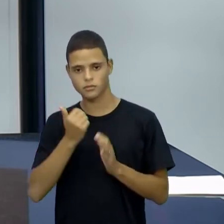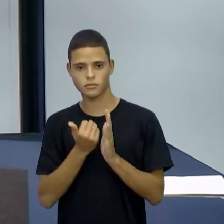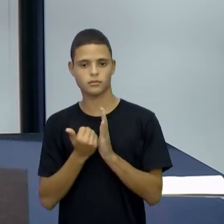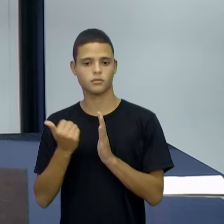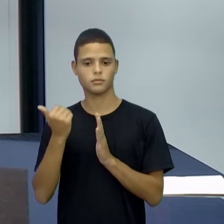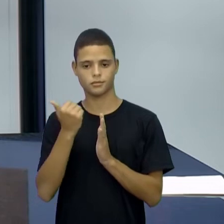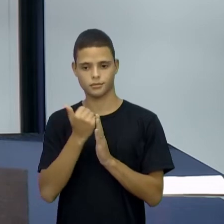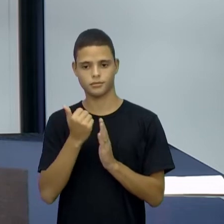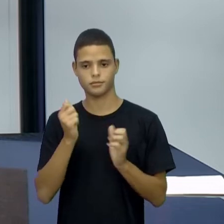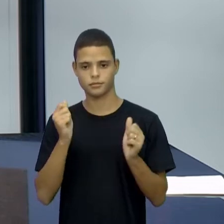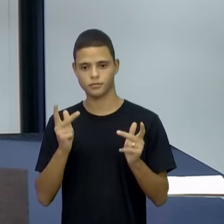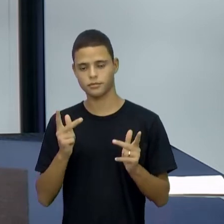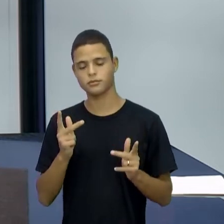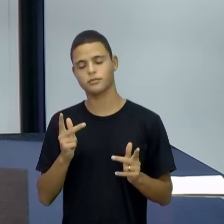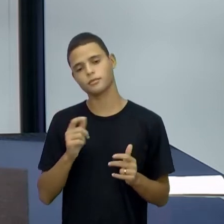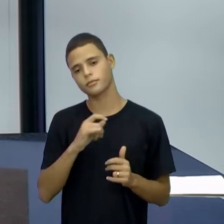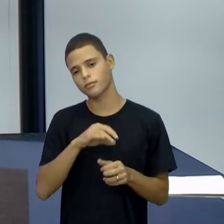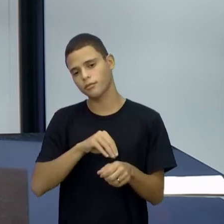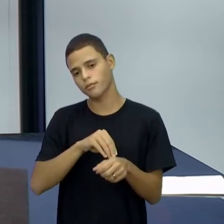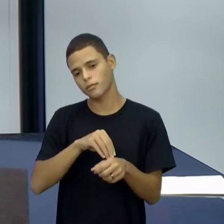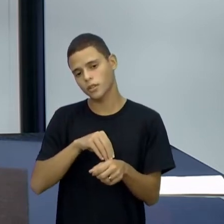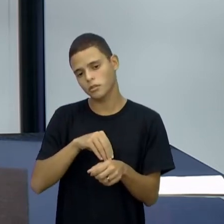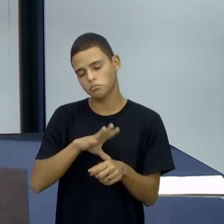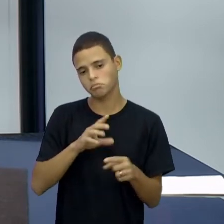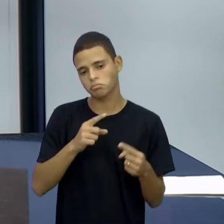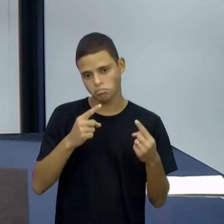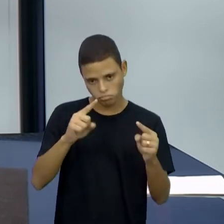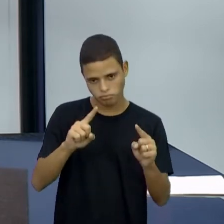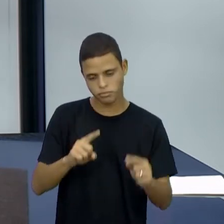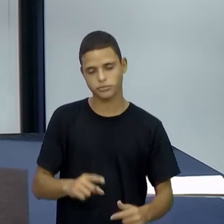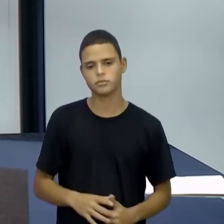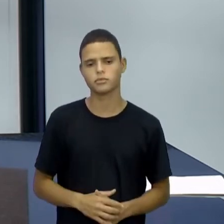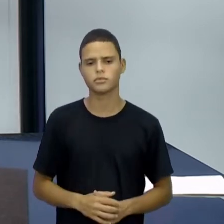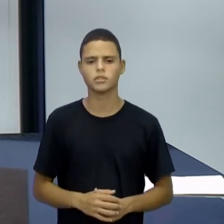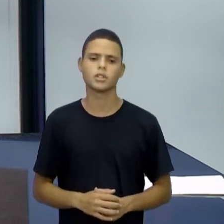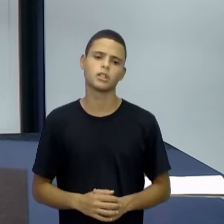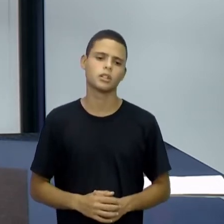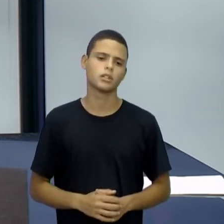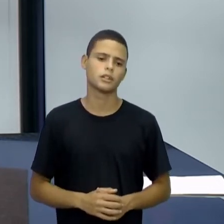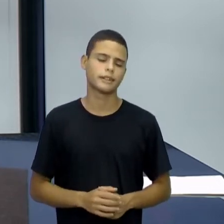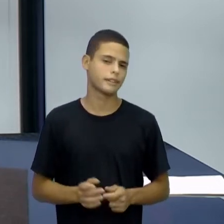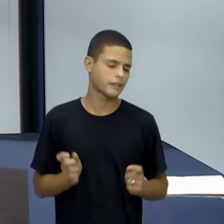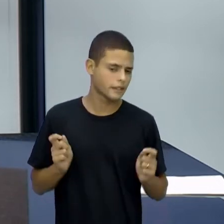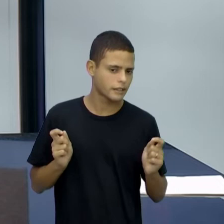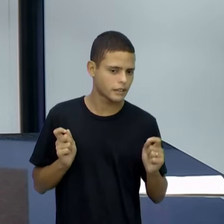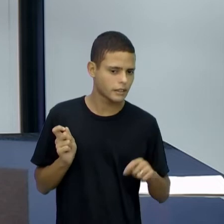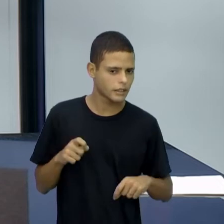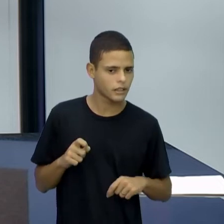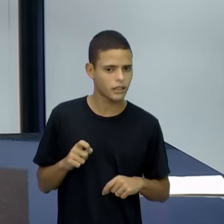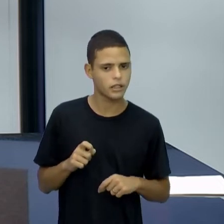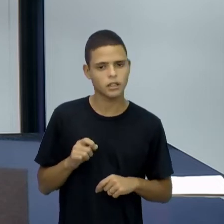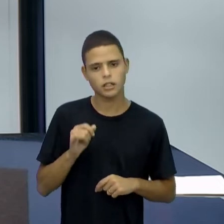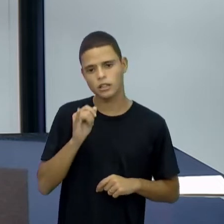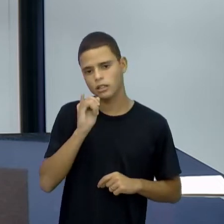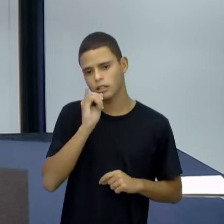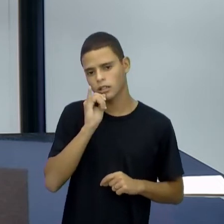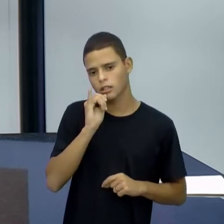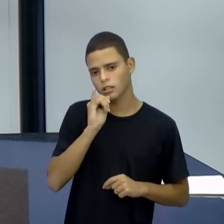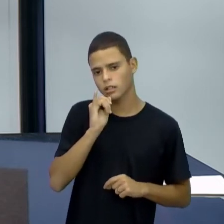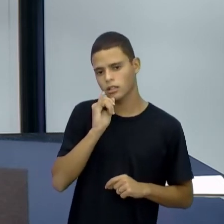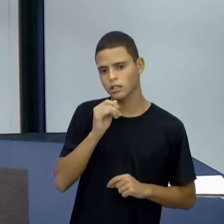vocês esta orientação e essa provocação. Será que vocês conseguem fazer, né,